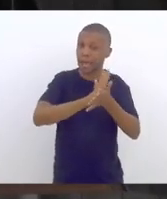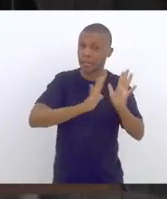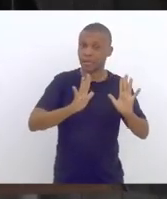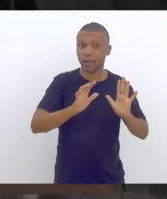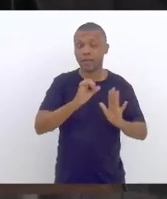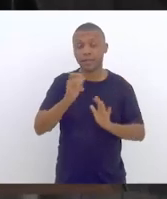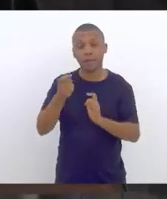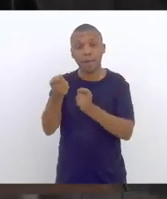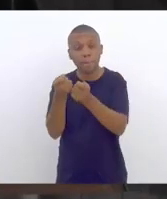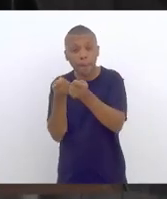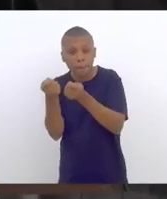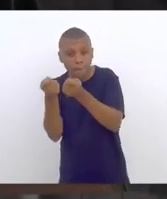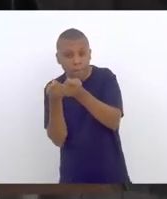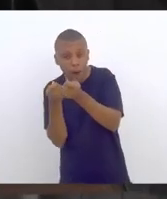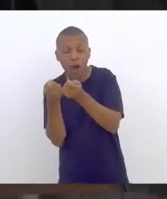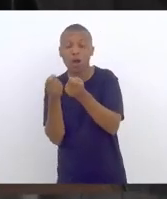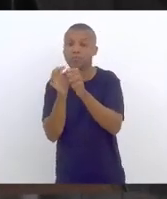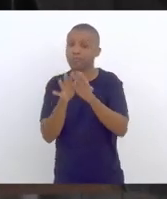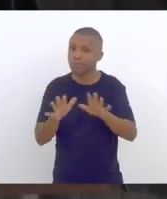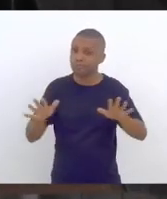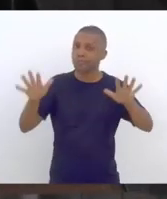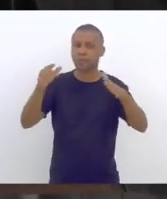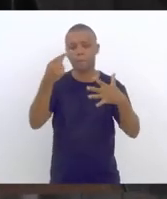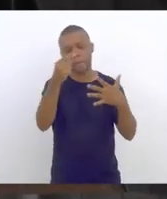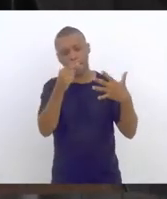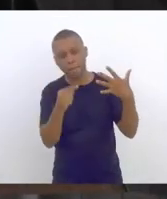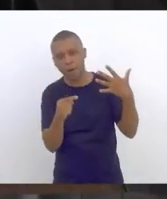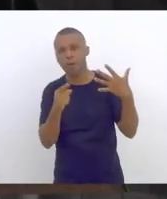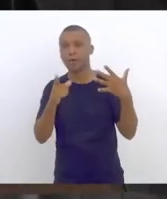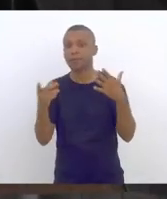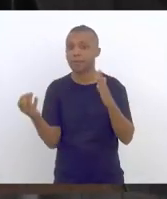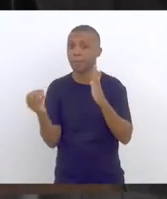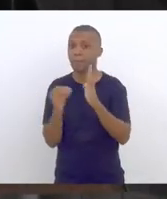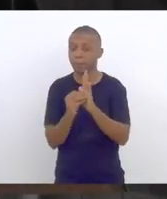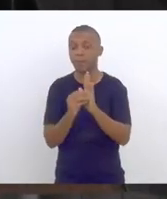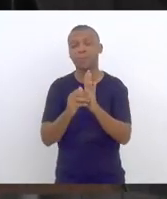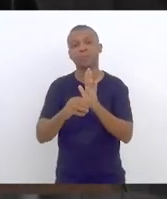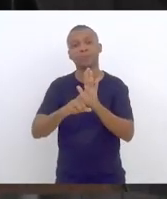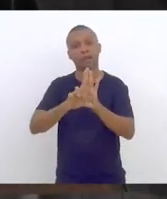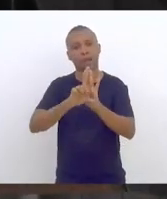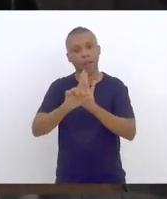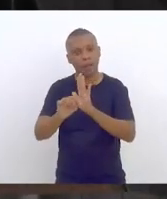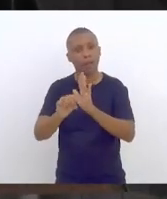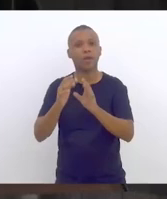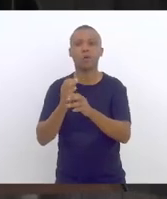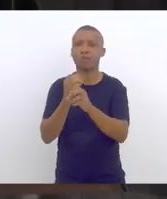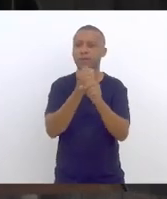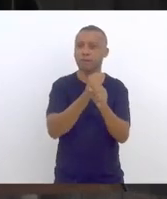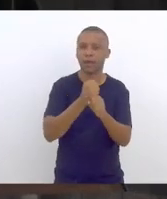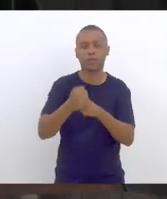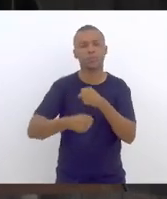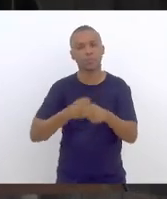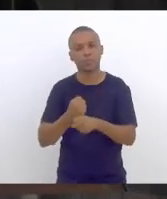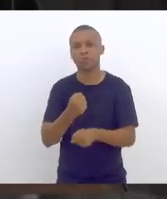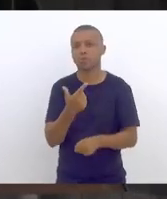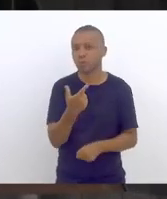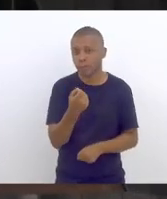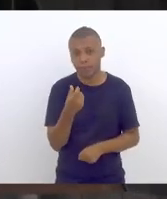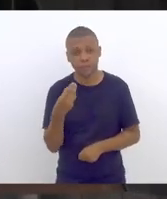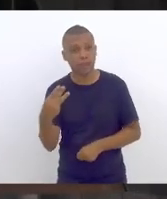tópicos no todo o empate sejam contemplados na peça orçamentária do ano 23 aumentando essa linha espaço fiscal de 150 200